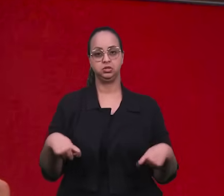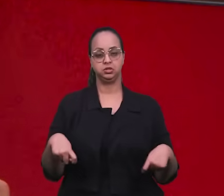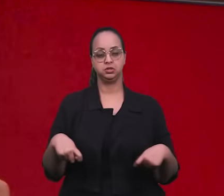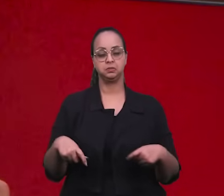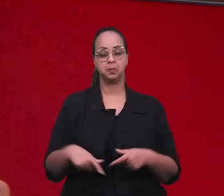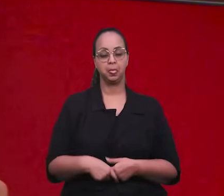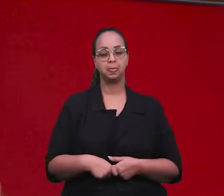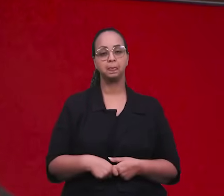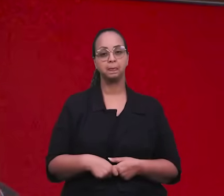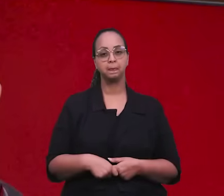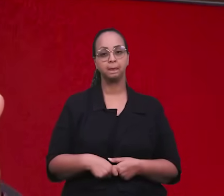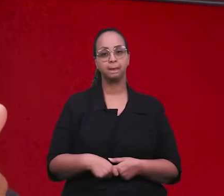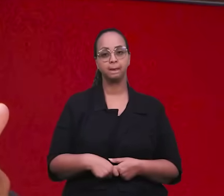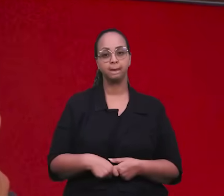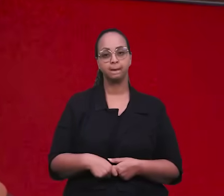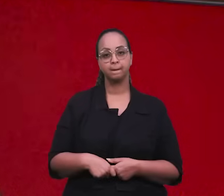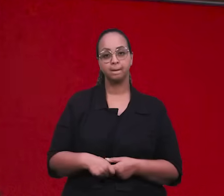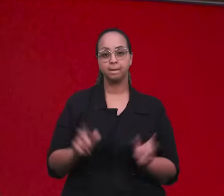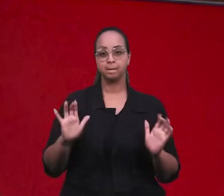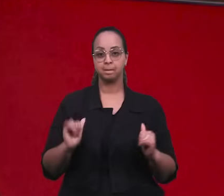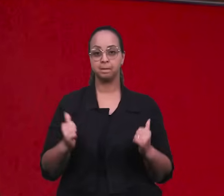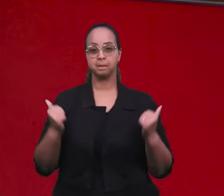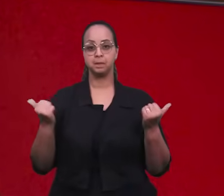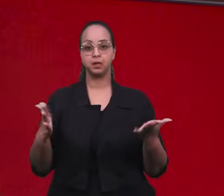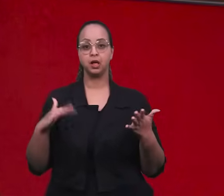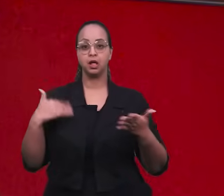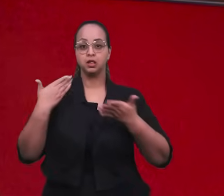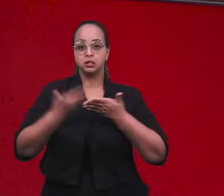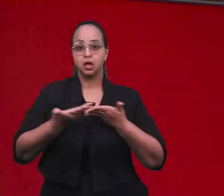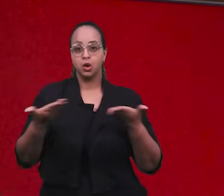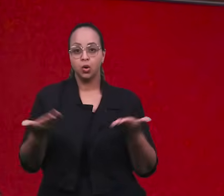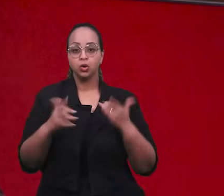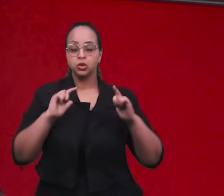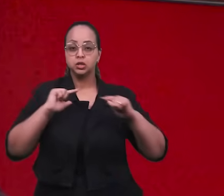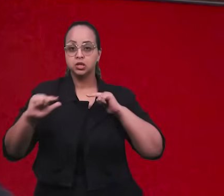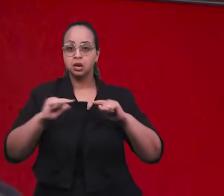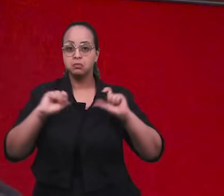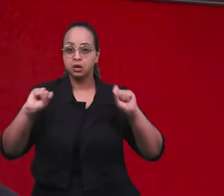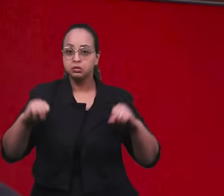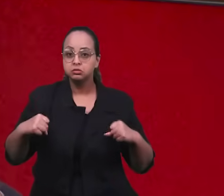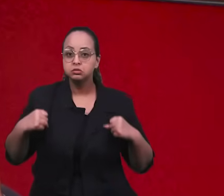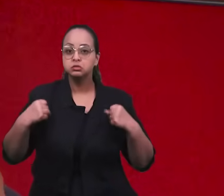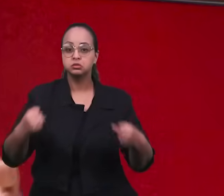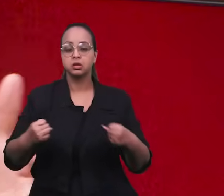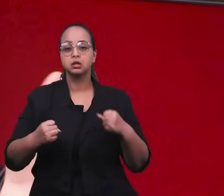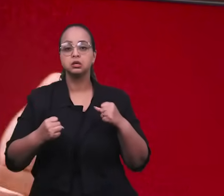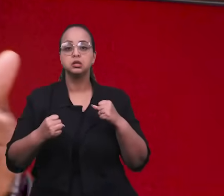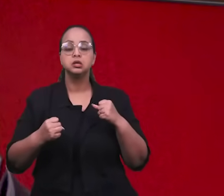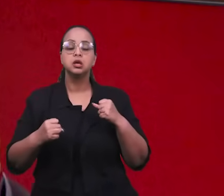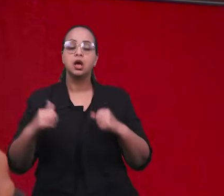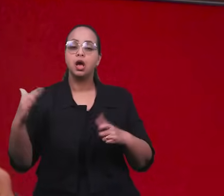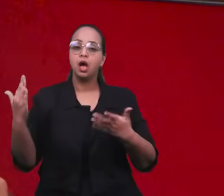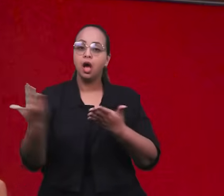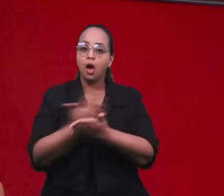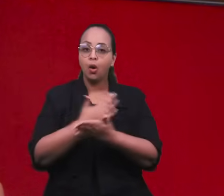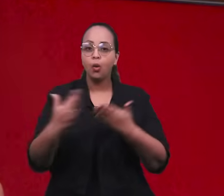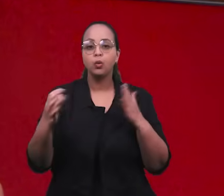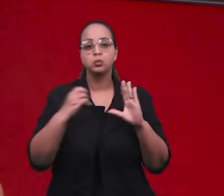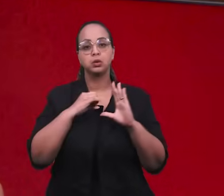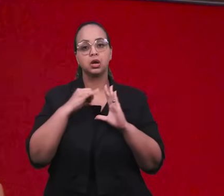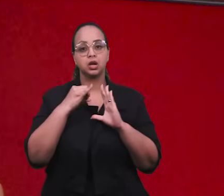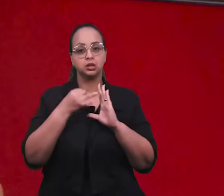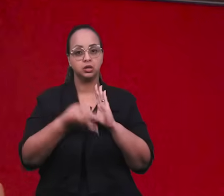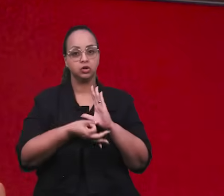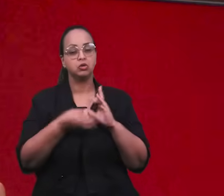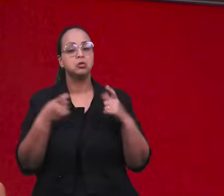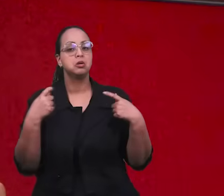palavra. E hoje, estes serviços, eles foram elencados algumas outras